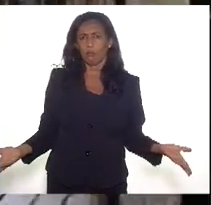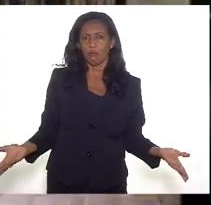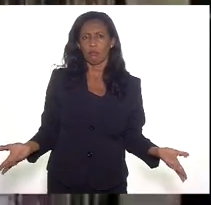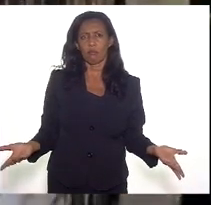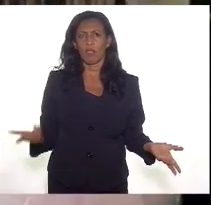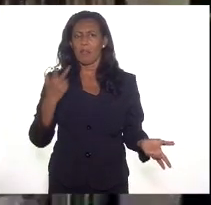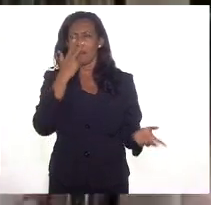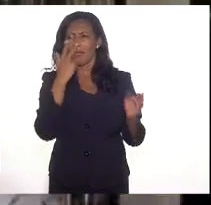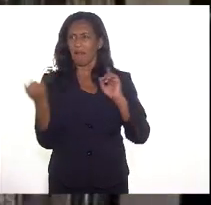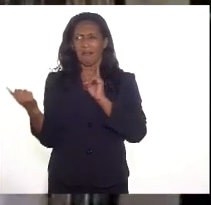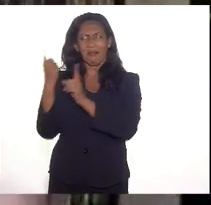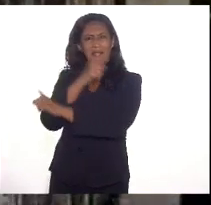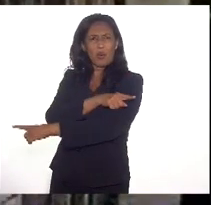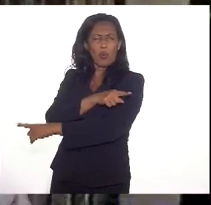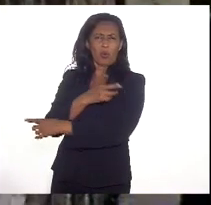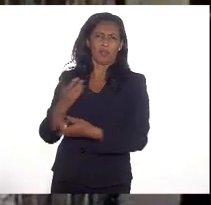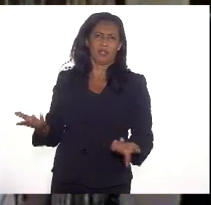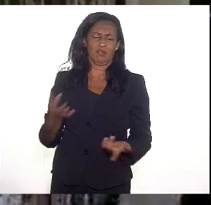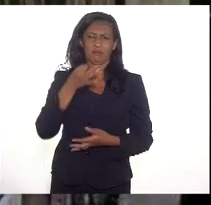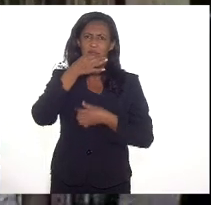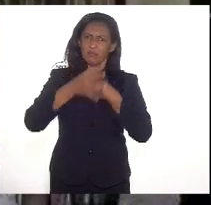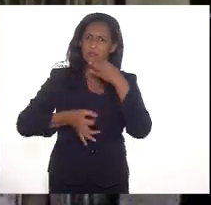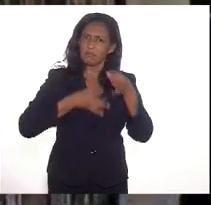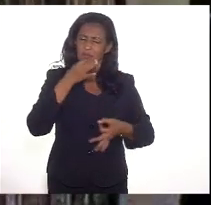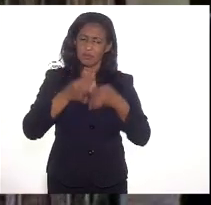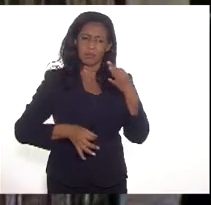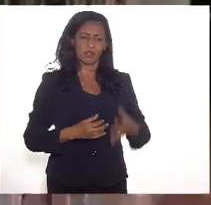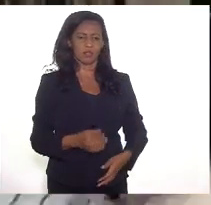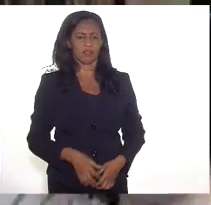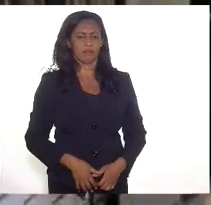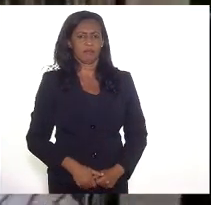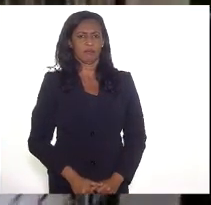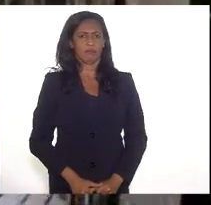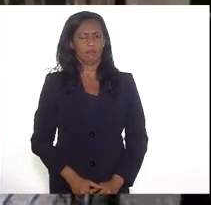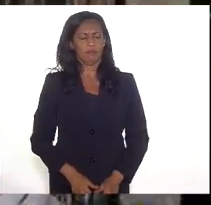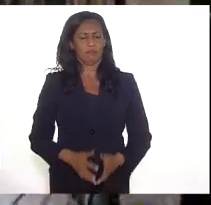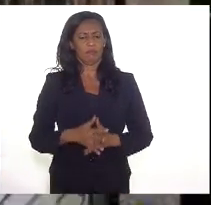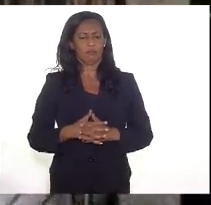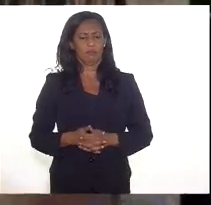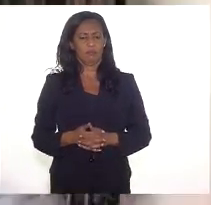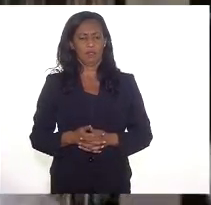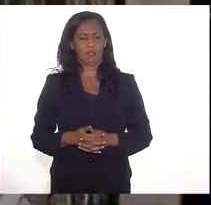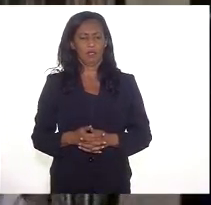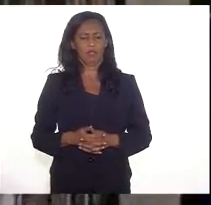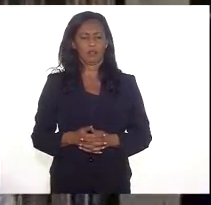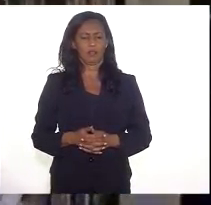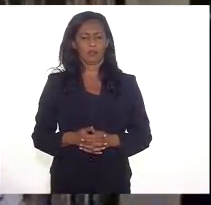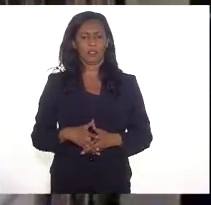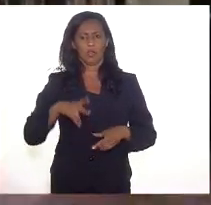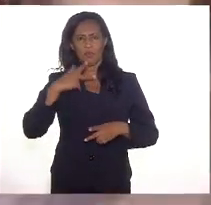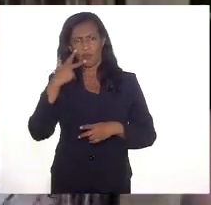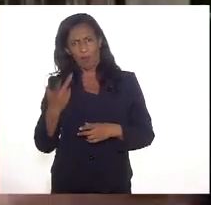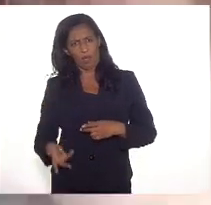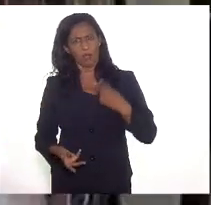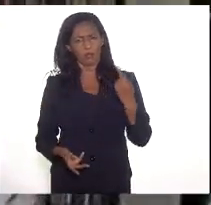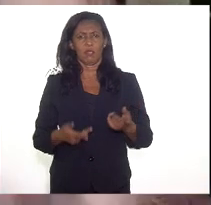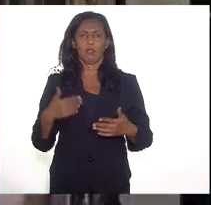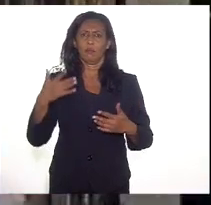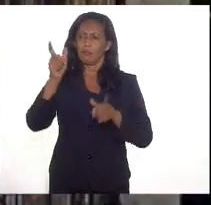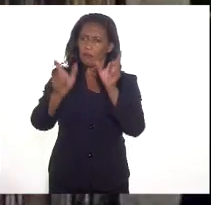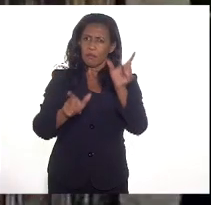na contramão de tudo aquilo que, pelo menos, é dito e desdito exatamente pelas